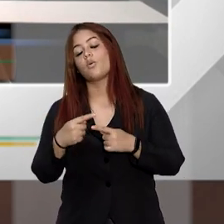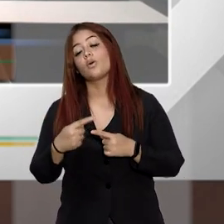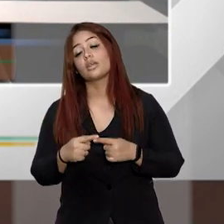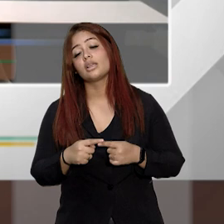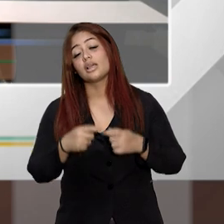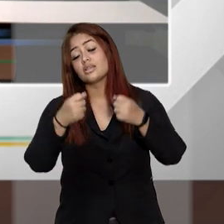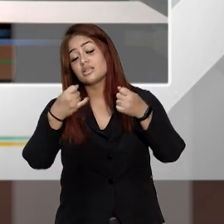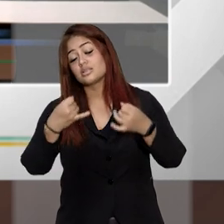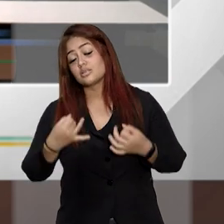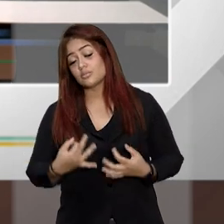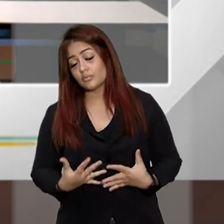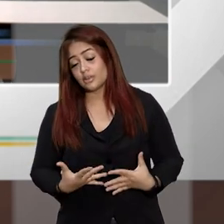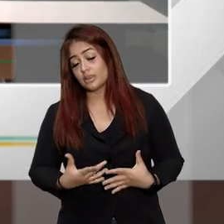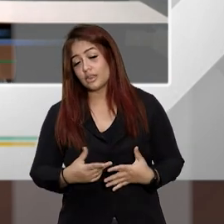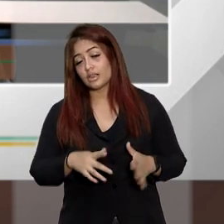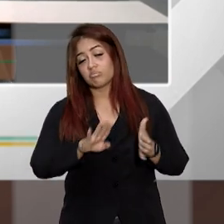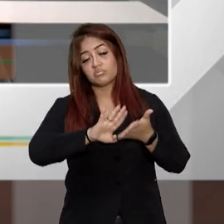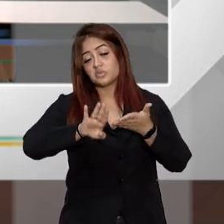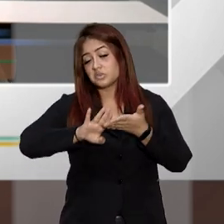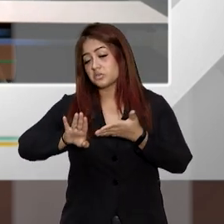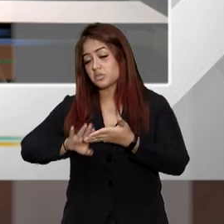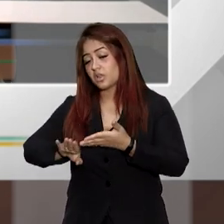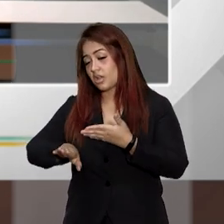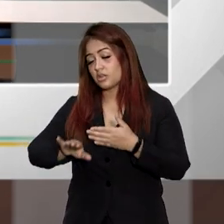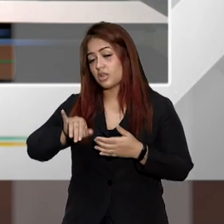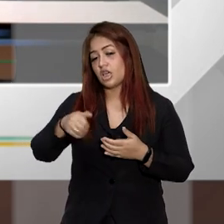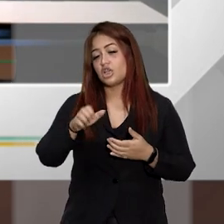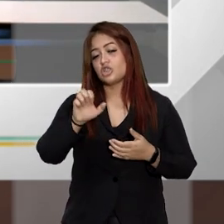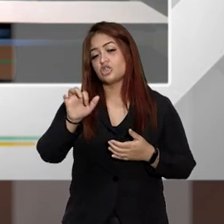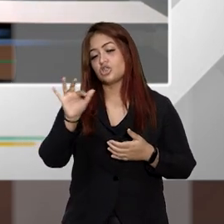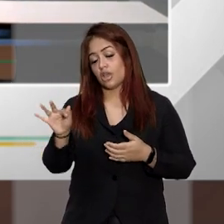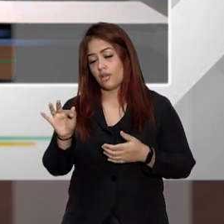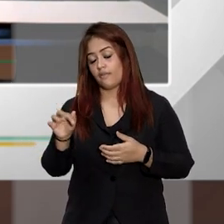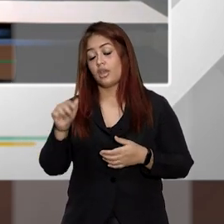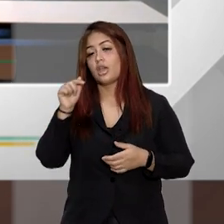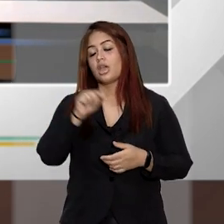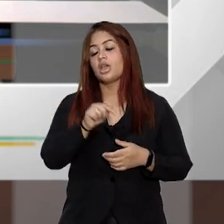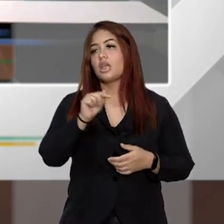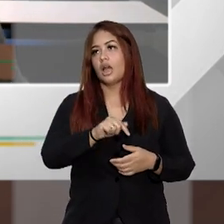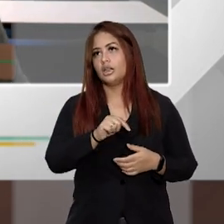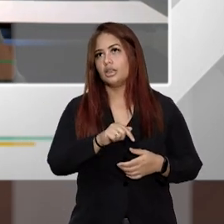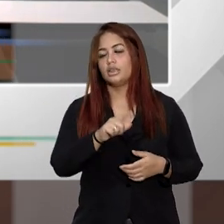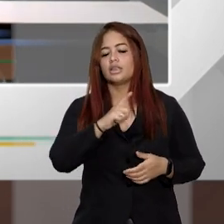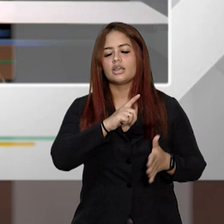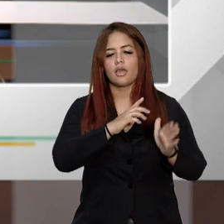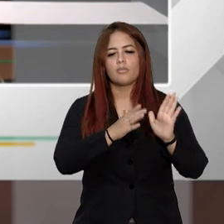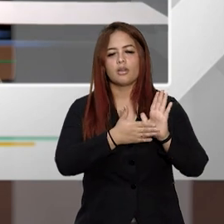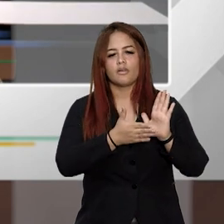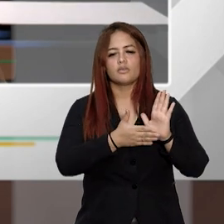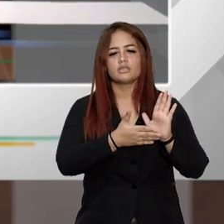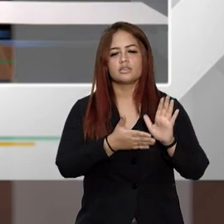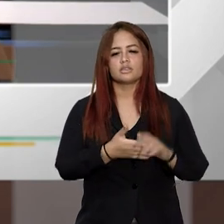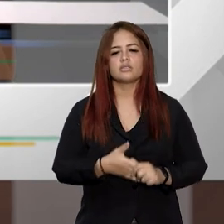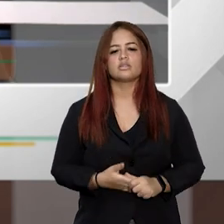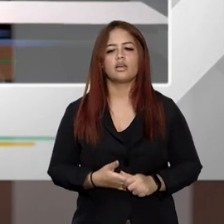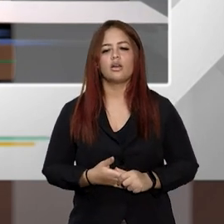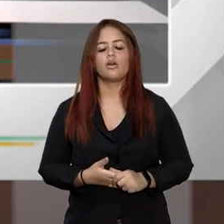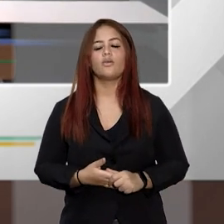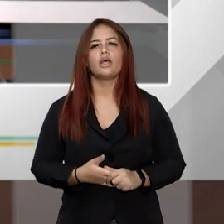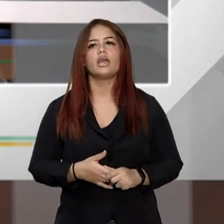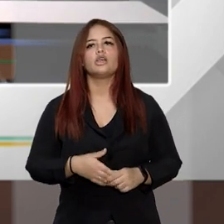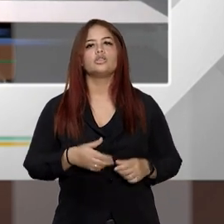Porque ele trata das matérias que são excluídas dos juizados especiais, e ali há a previsão da vedação